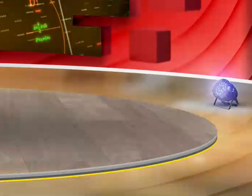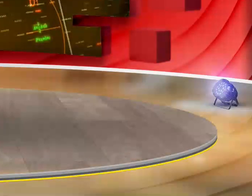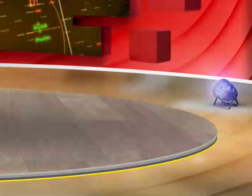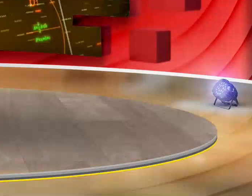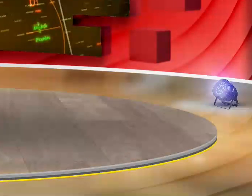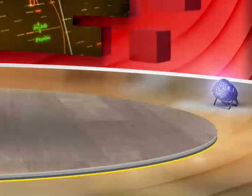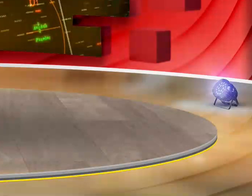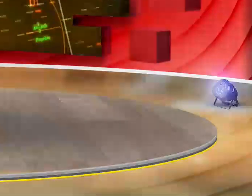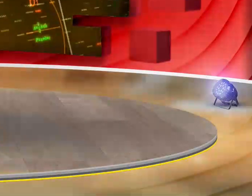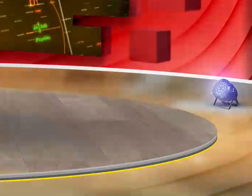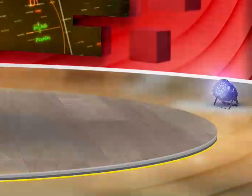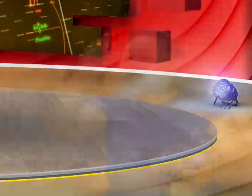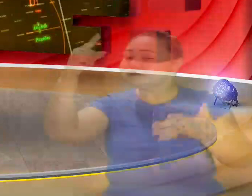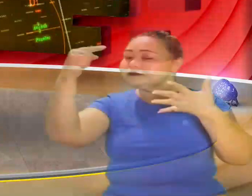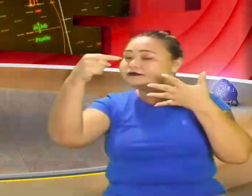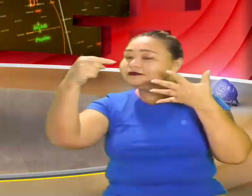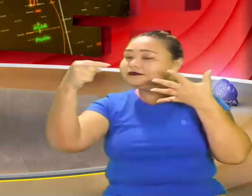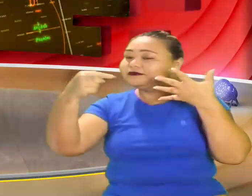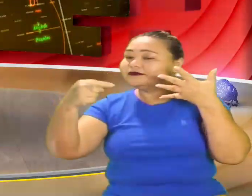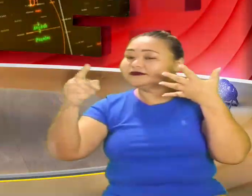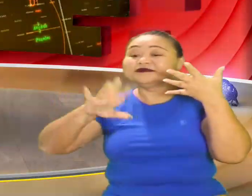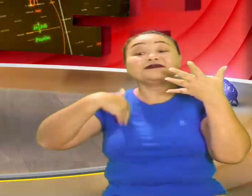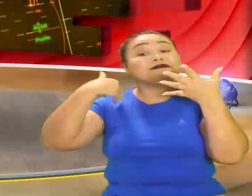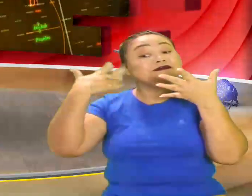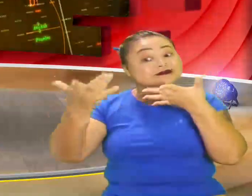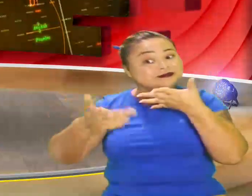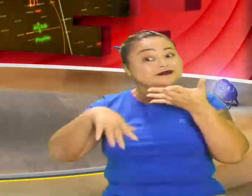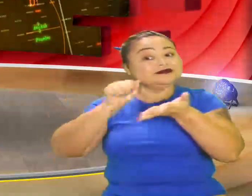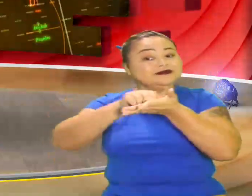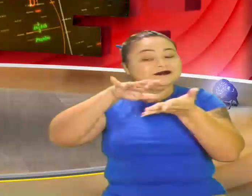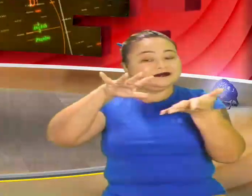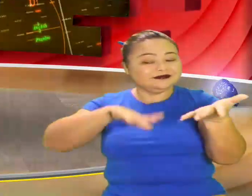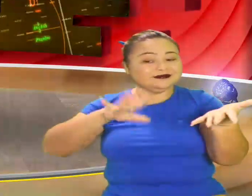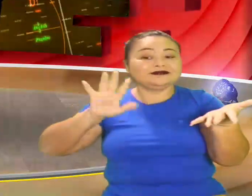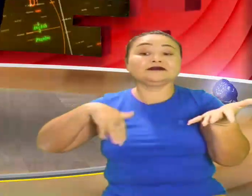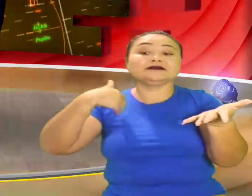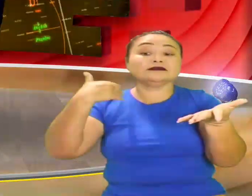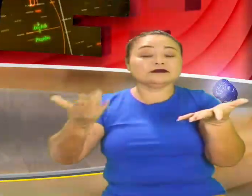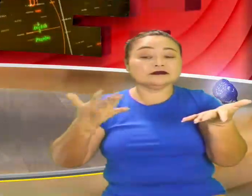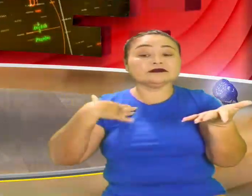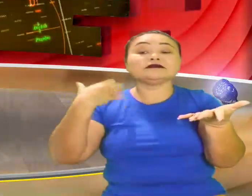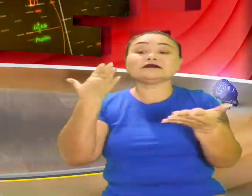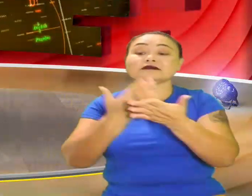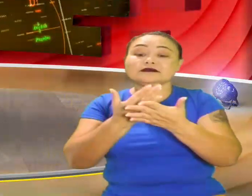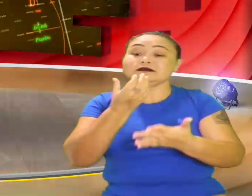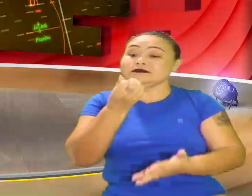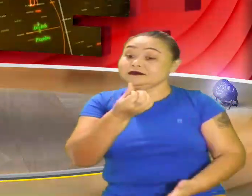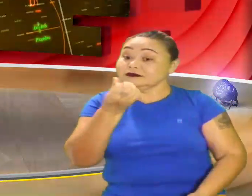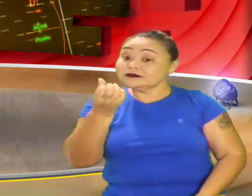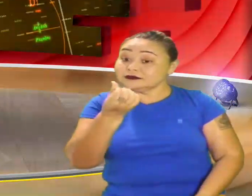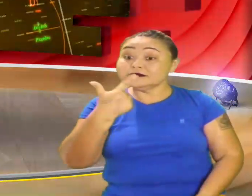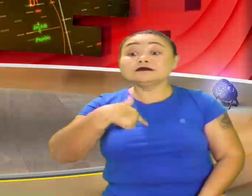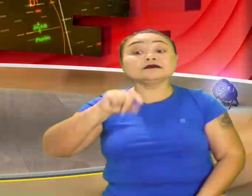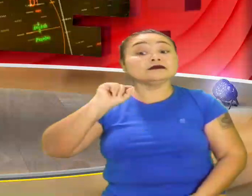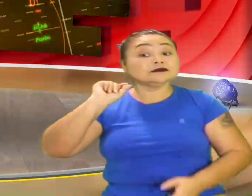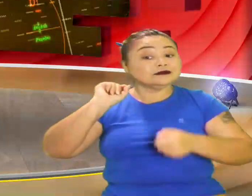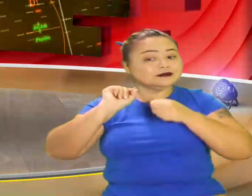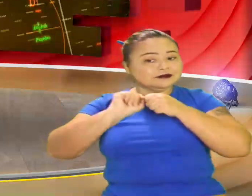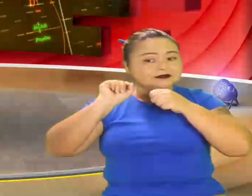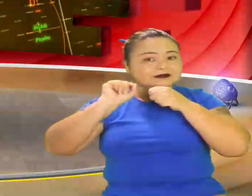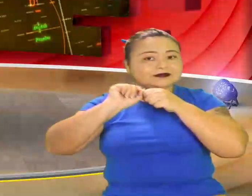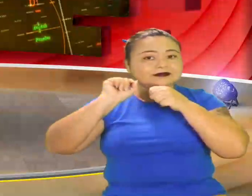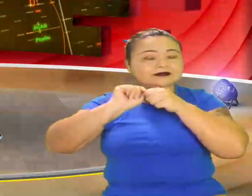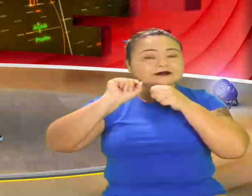para relembrar alguns pontos e depois é atividade. Pois é, e na aula 66, o que a gente fez mesmo? A gente ficou